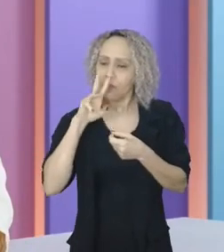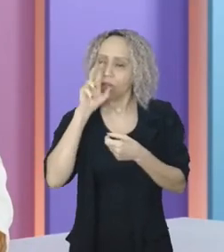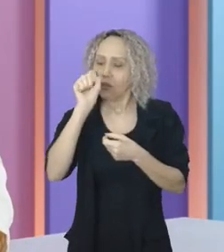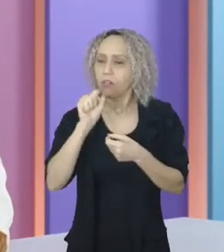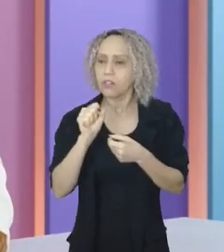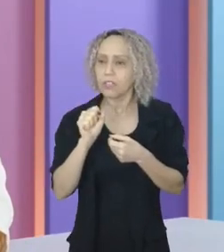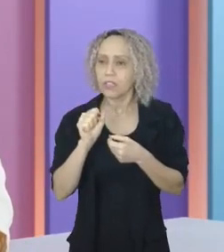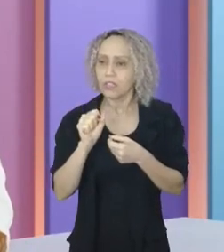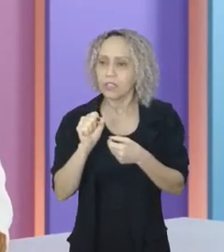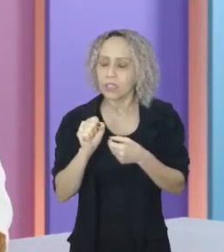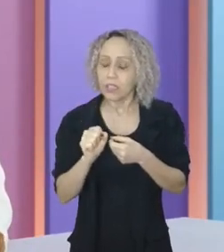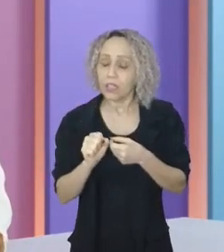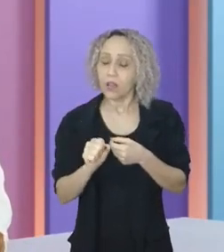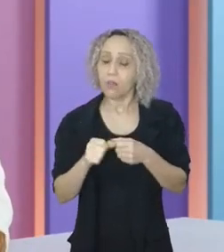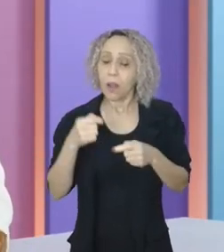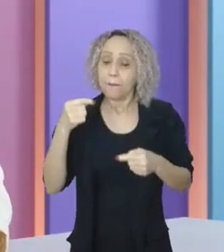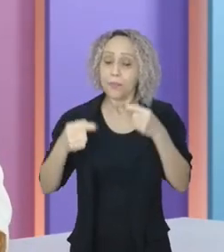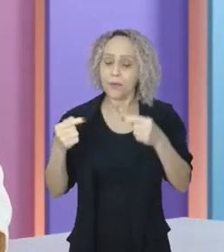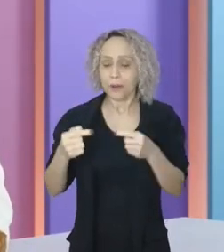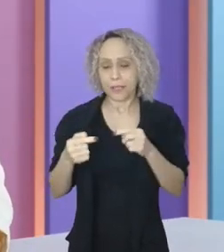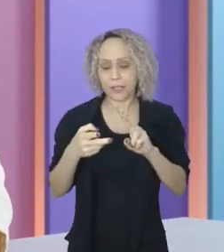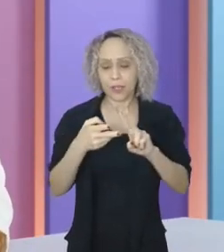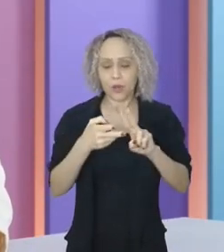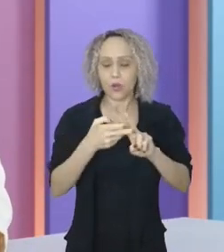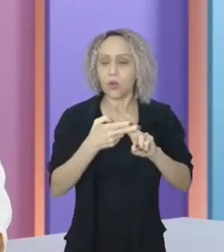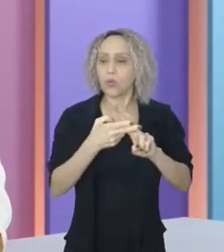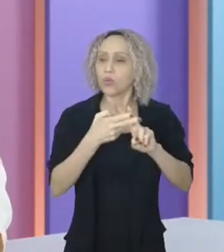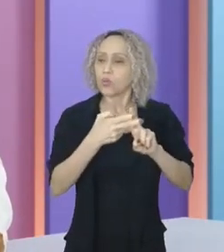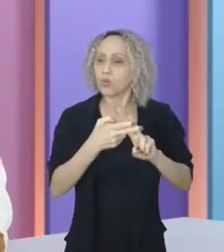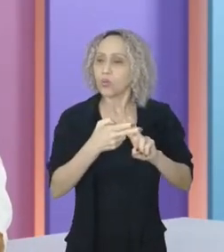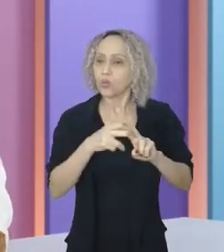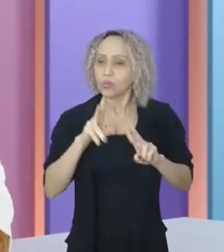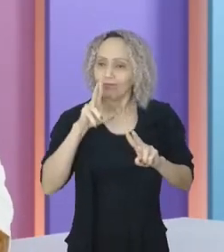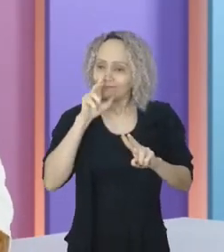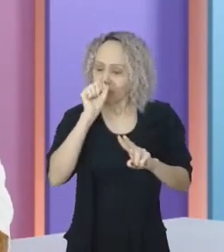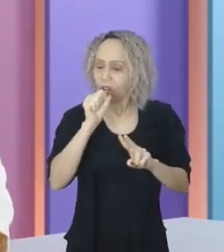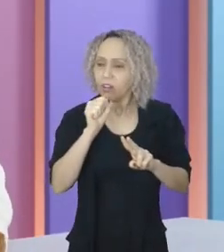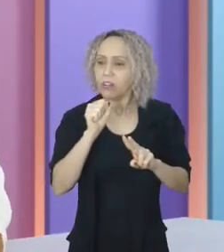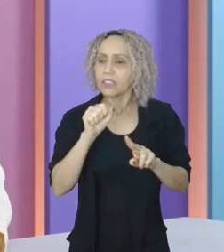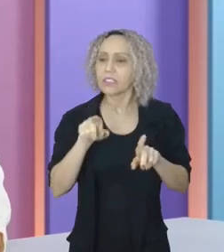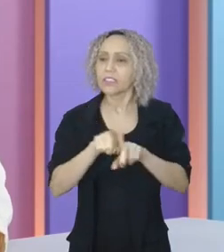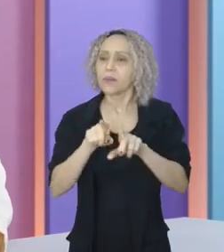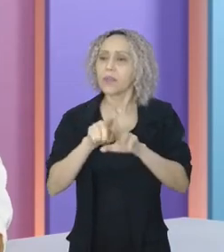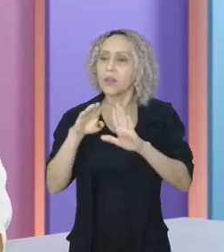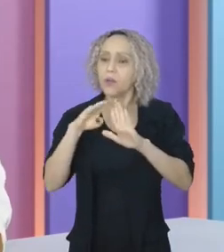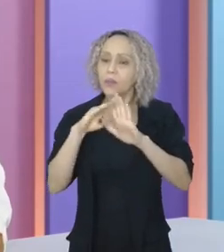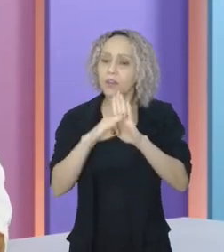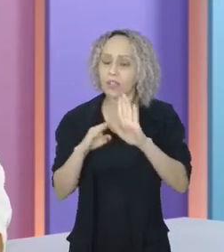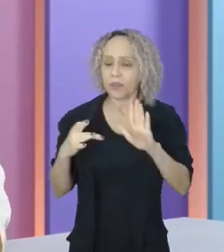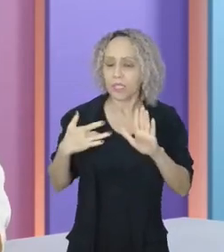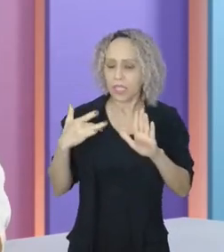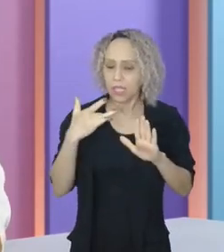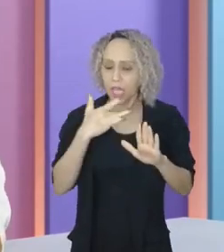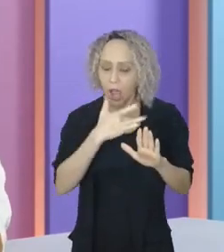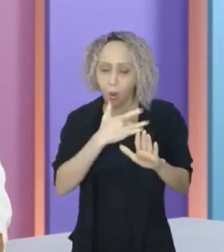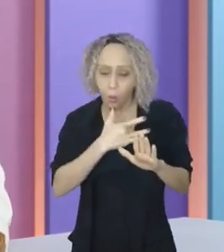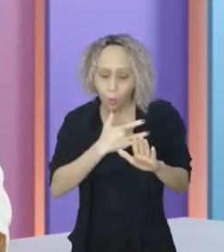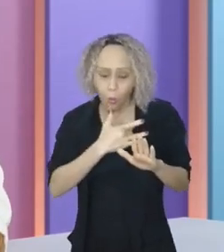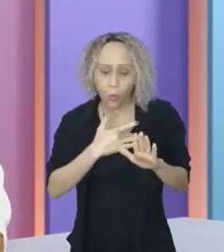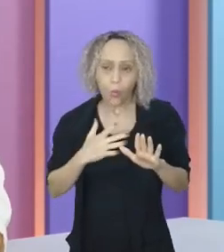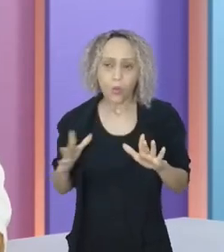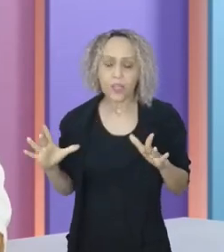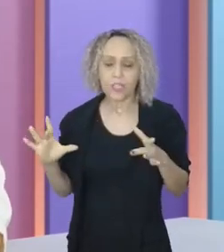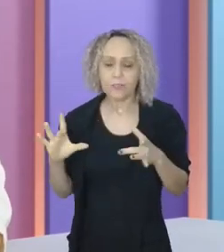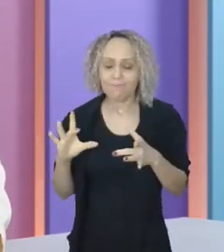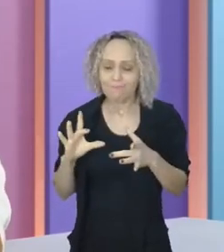retomar uma política de fortalecimento do SUS, e dentro do SUS, o programa de saúde integral da população negra,